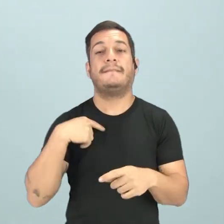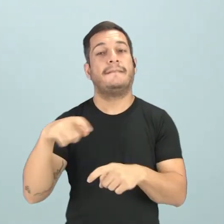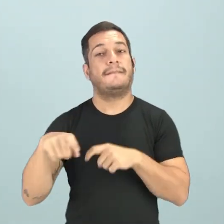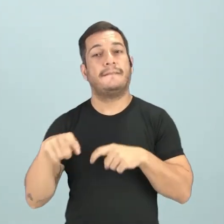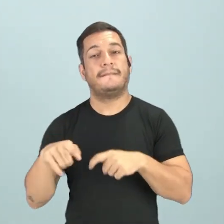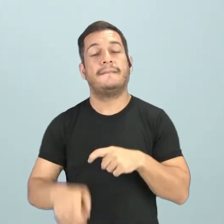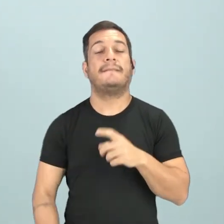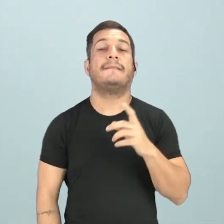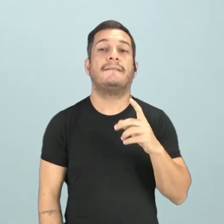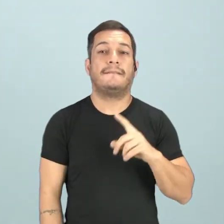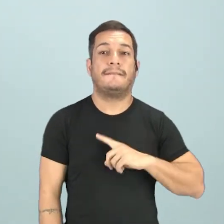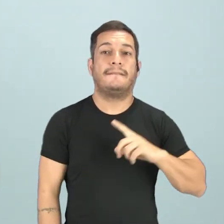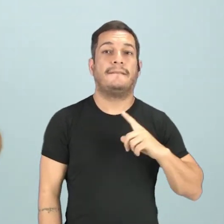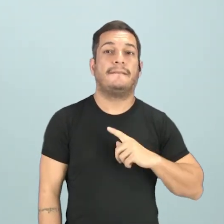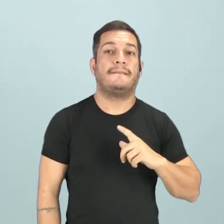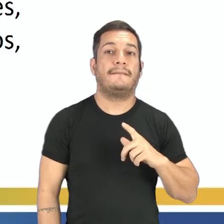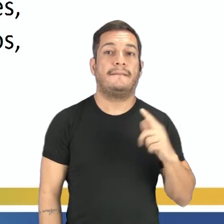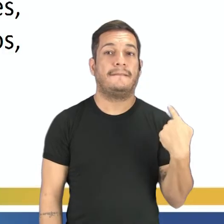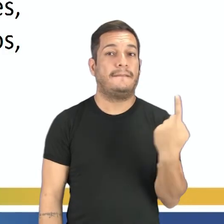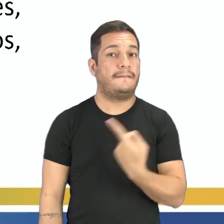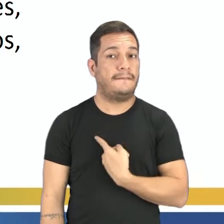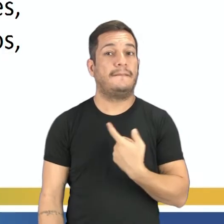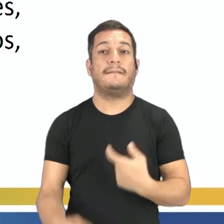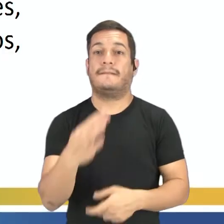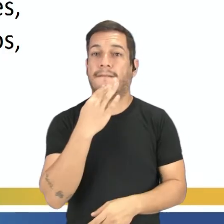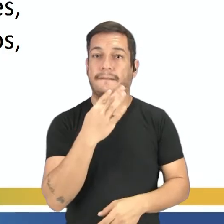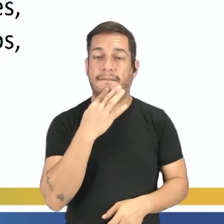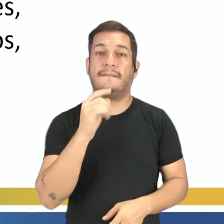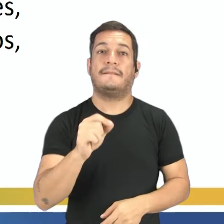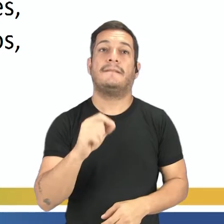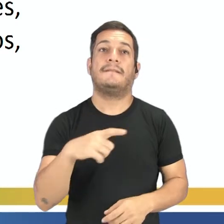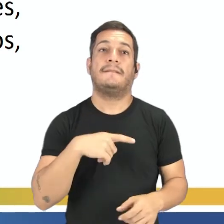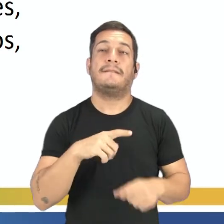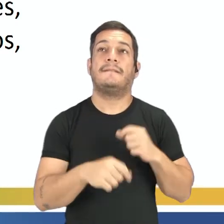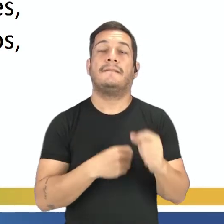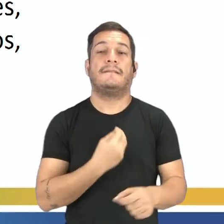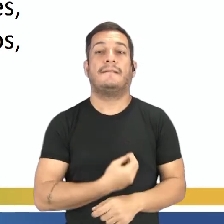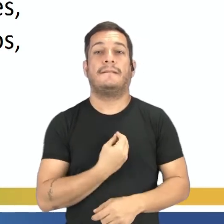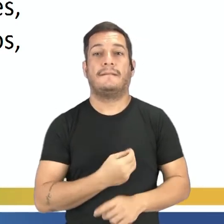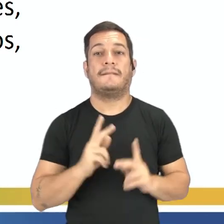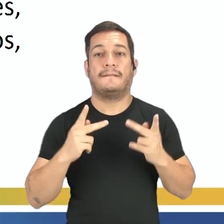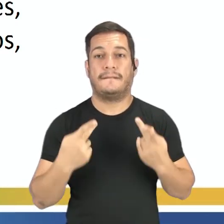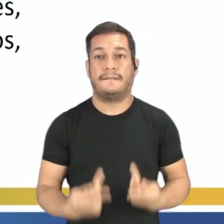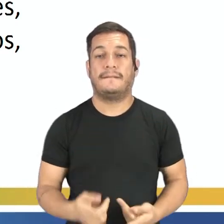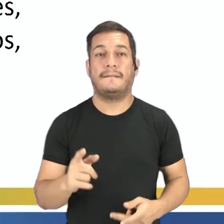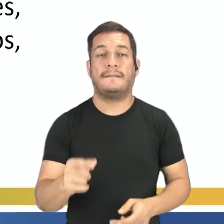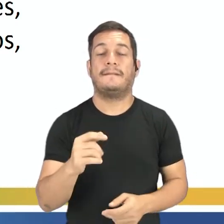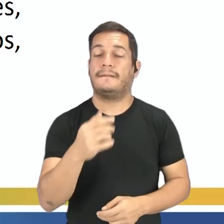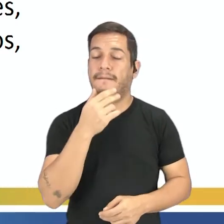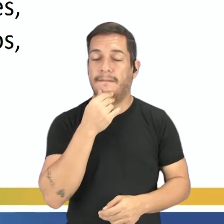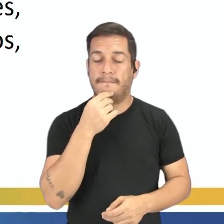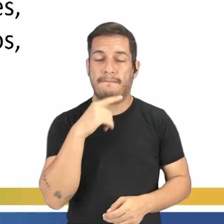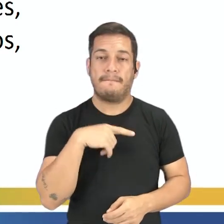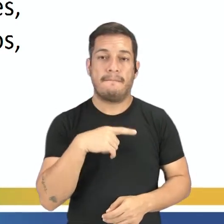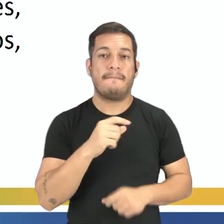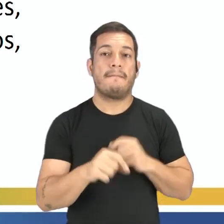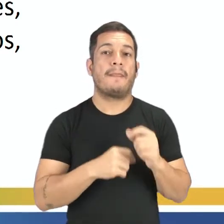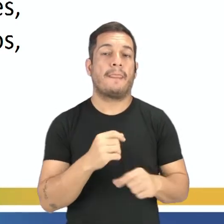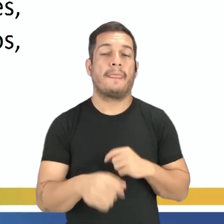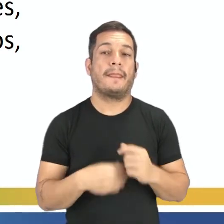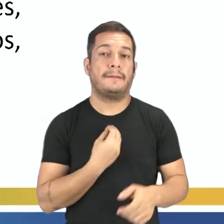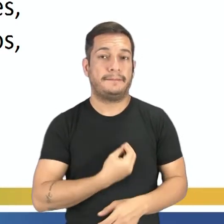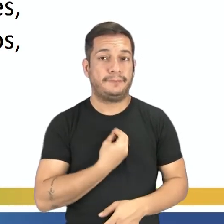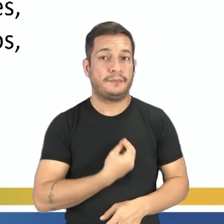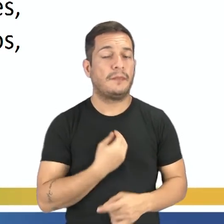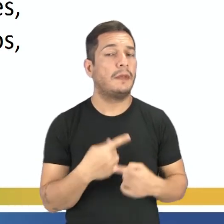mais próximas que conhecemos, que são aquelas que possuem uma grande interferência humana. Então nessa paisagem o homem interfere diretamente. Por